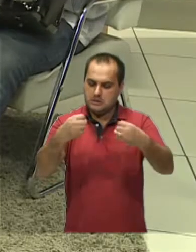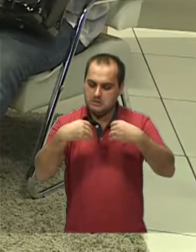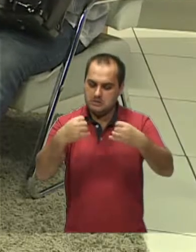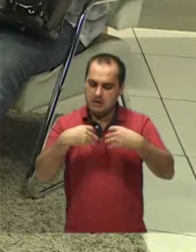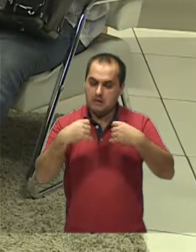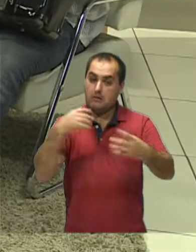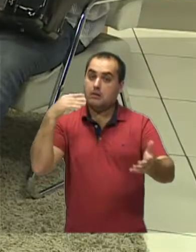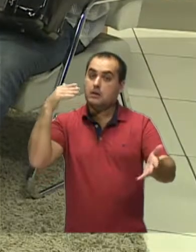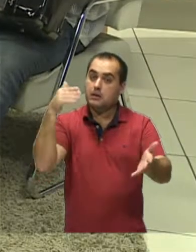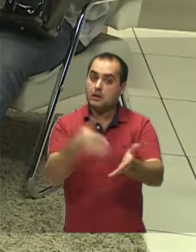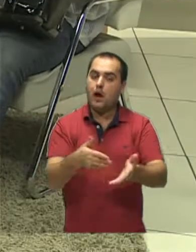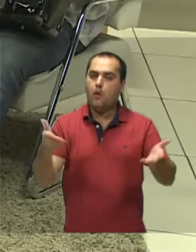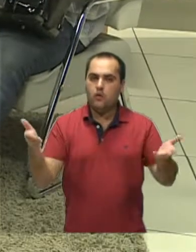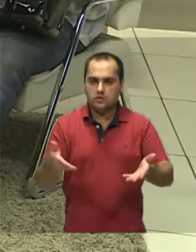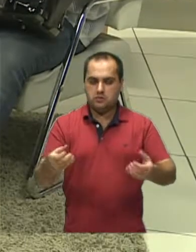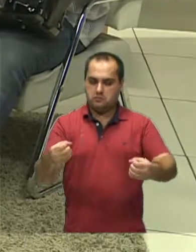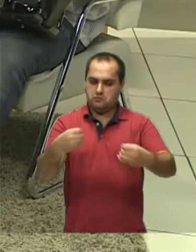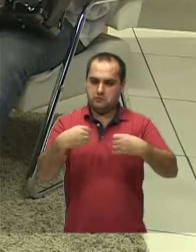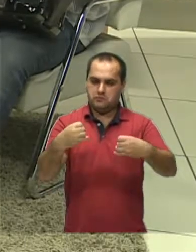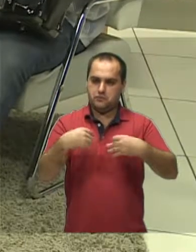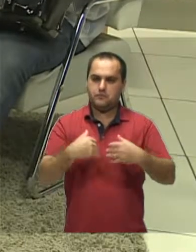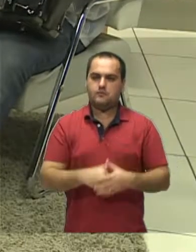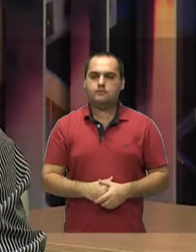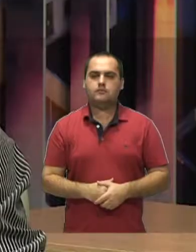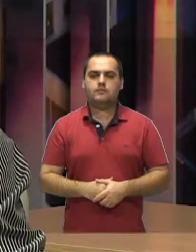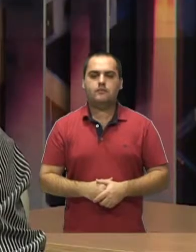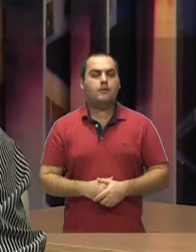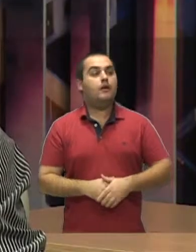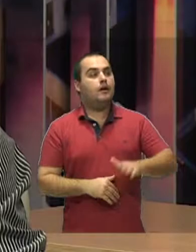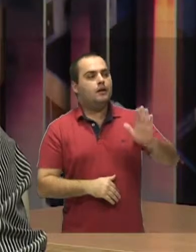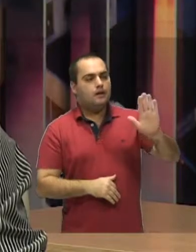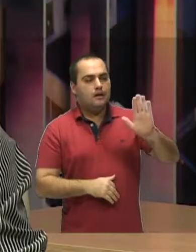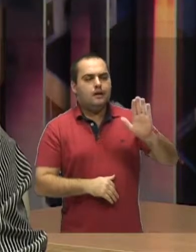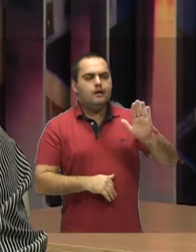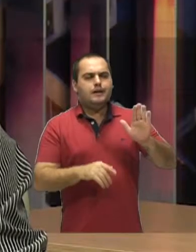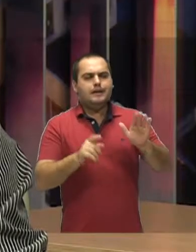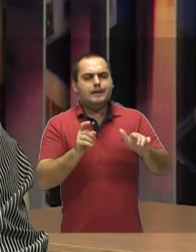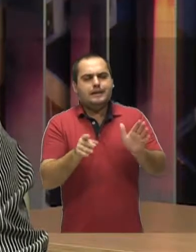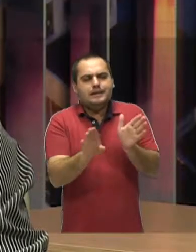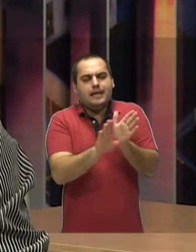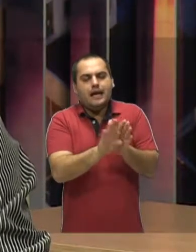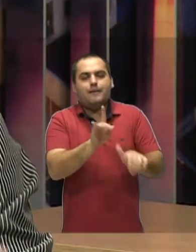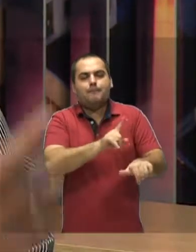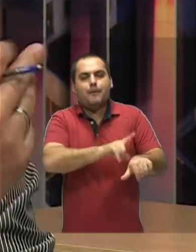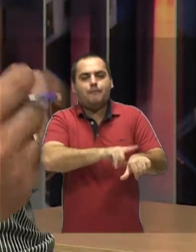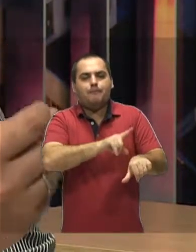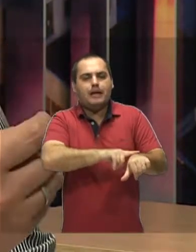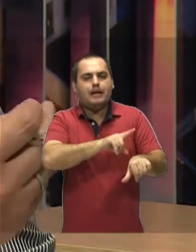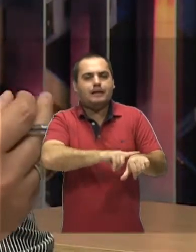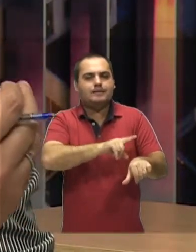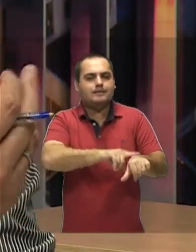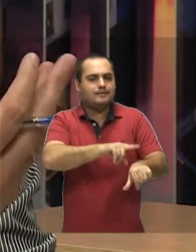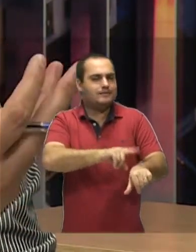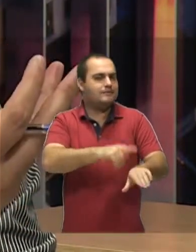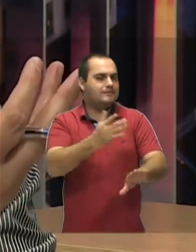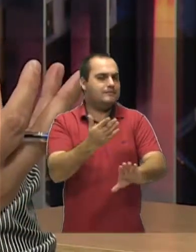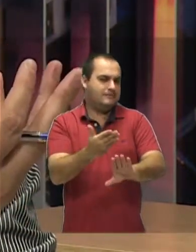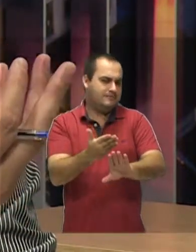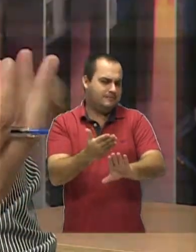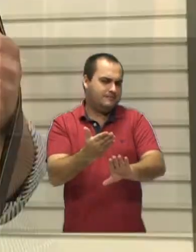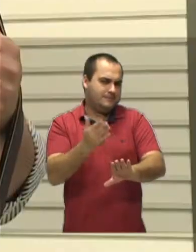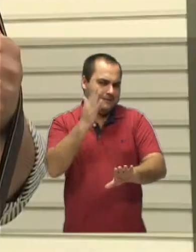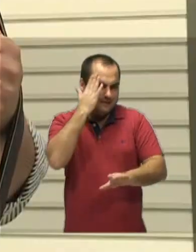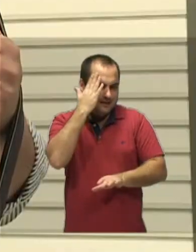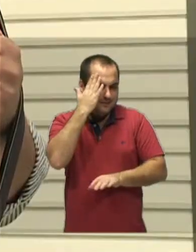né? E como é que é o frio na barriga quando lá